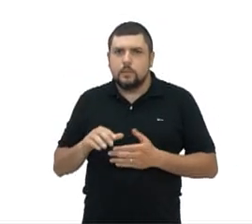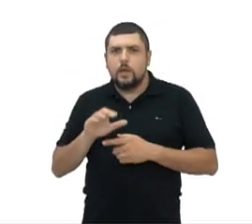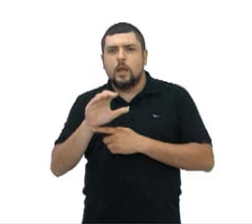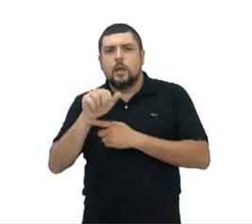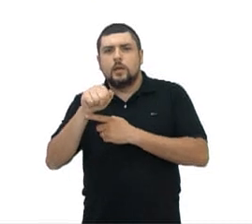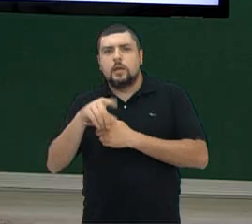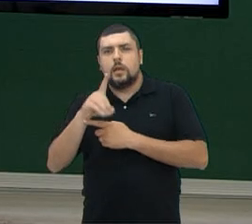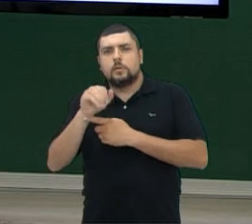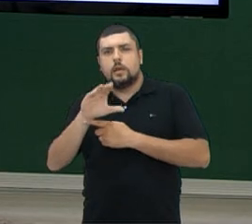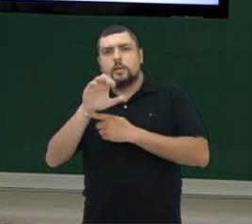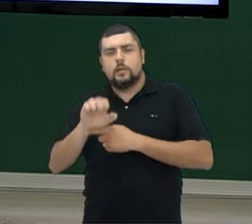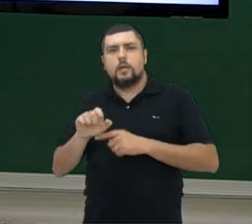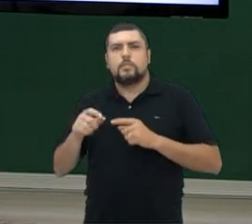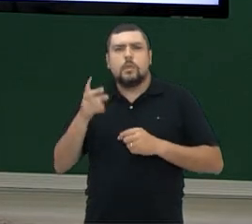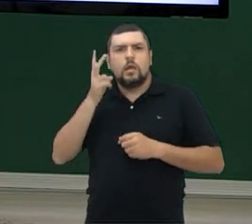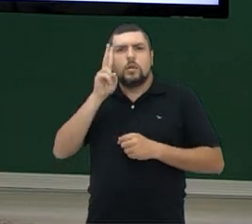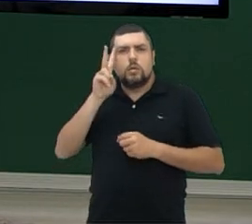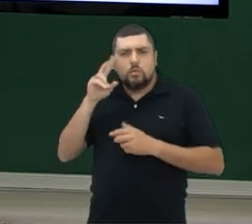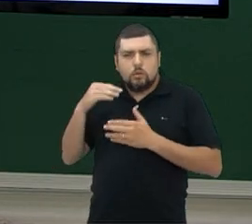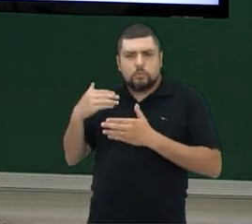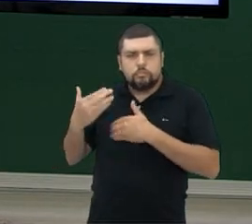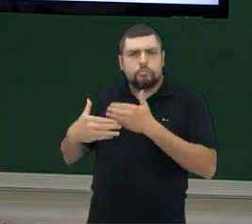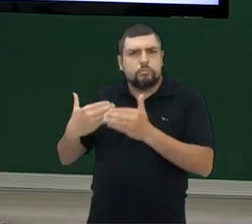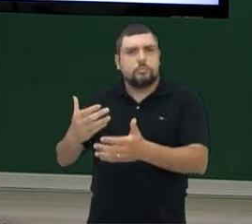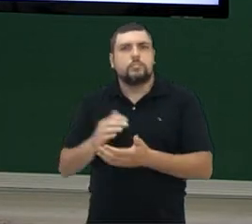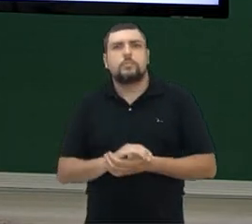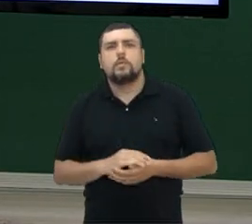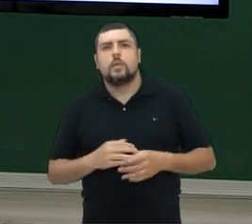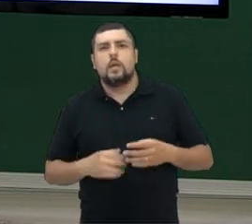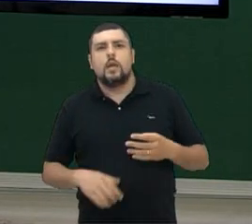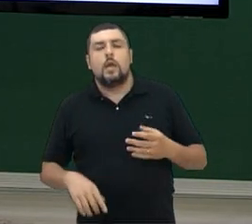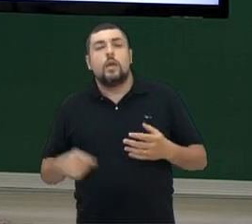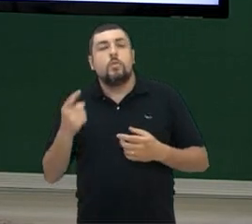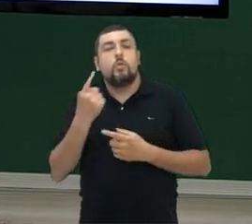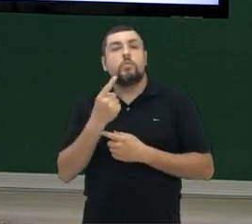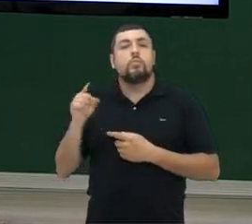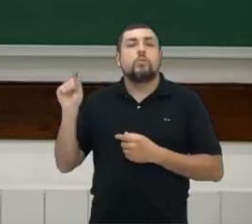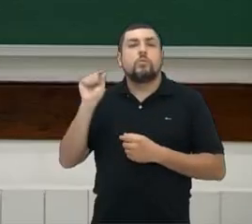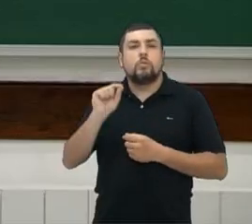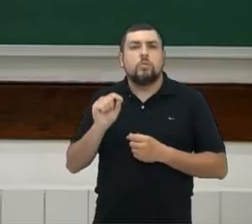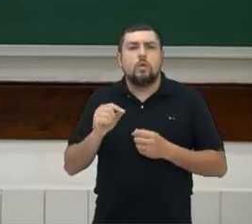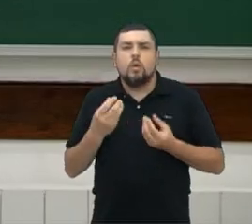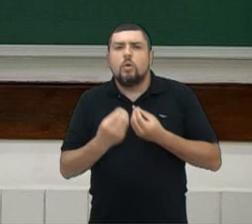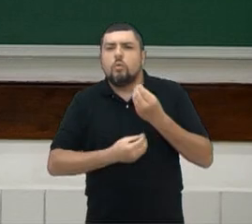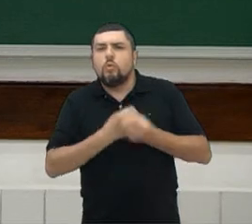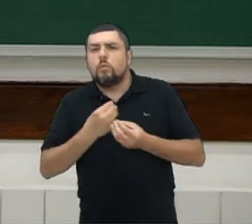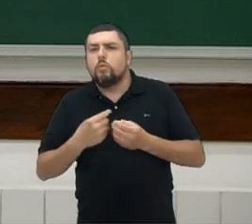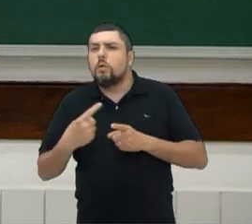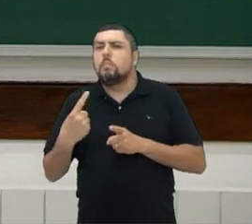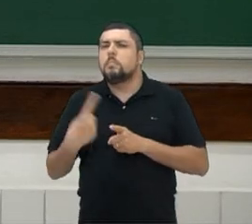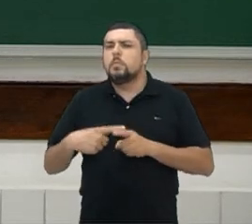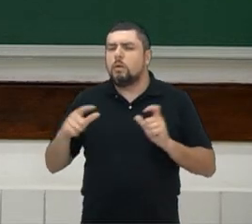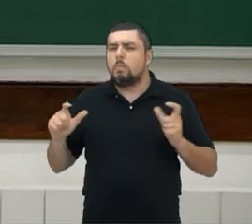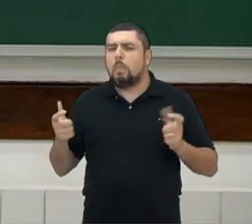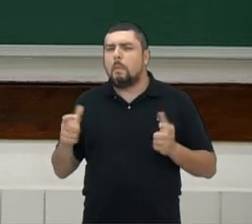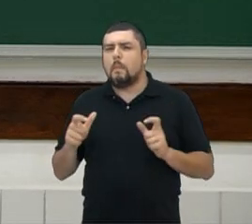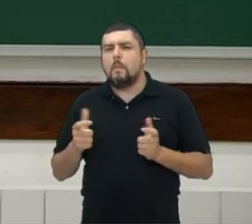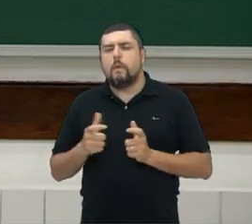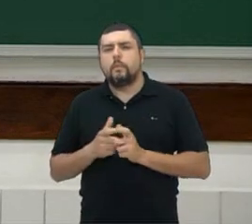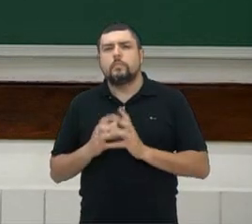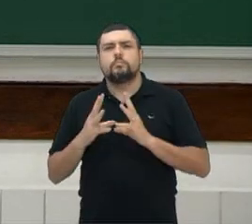chama muito a atenção na história da antiguidade. E fechei ali com vocês o desaparecimento, os motivos, e trouxemos